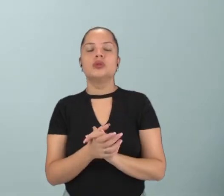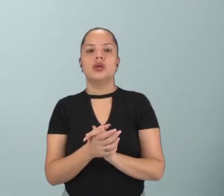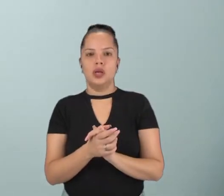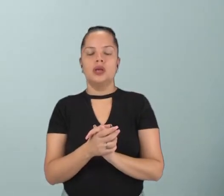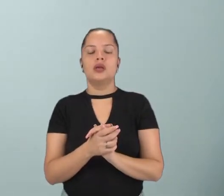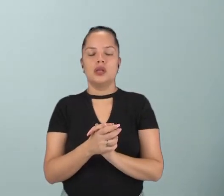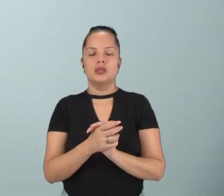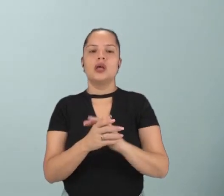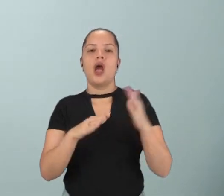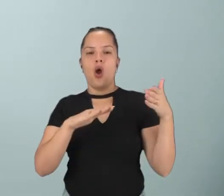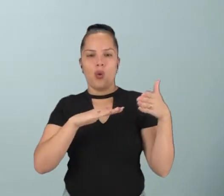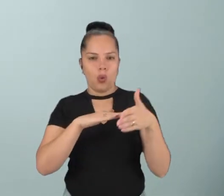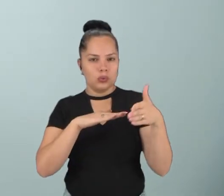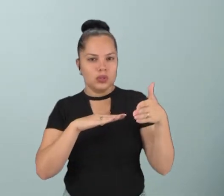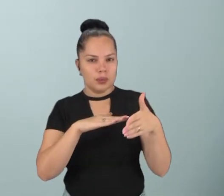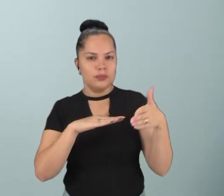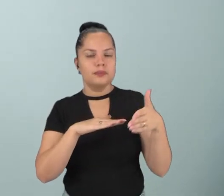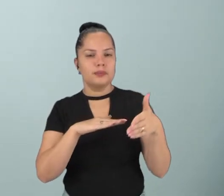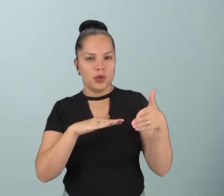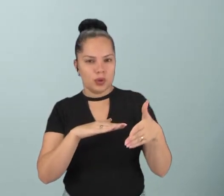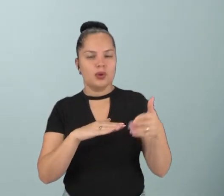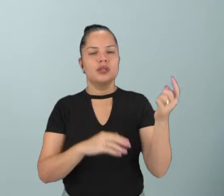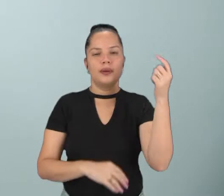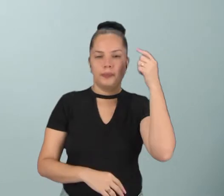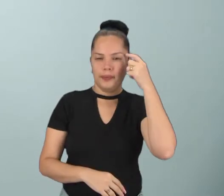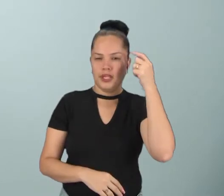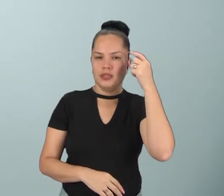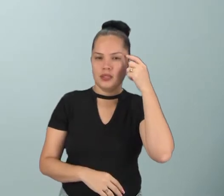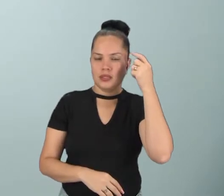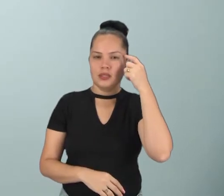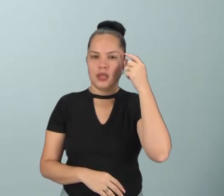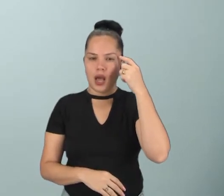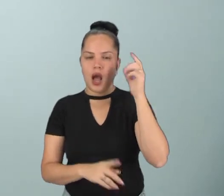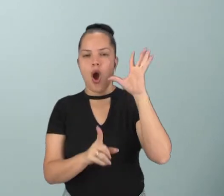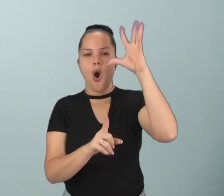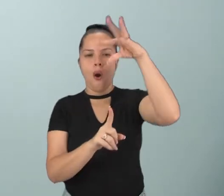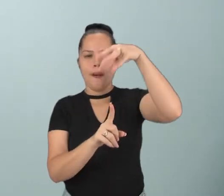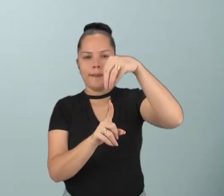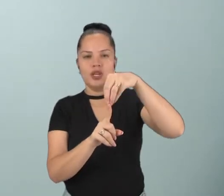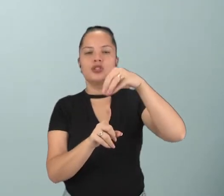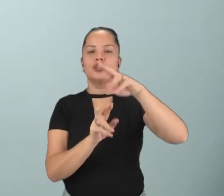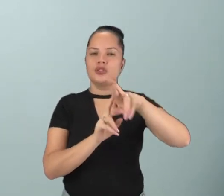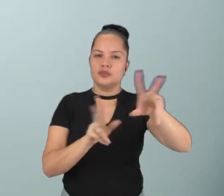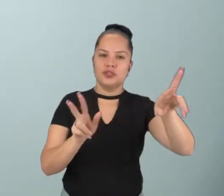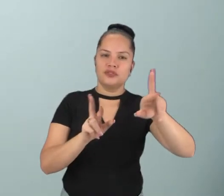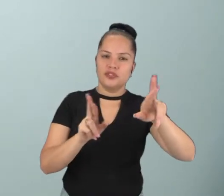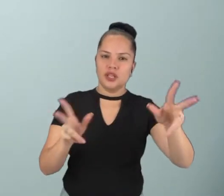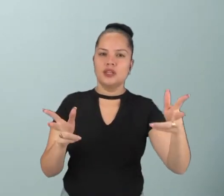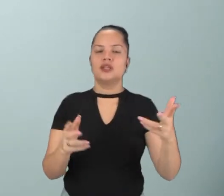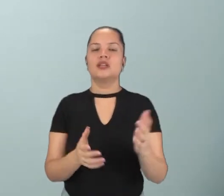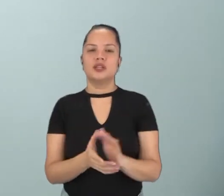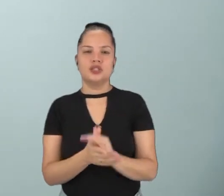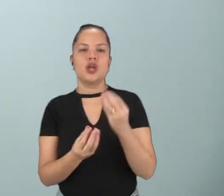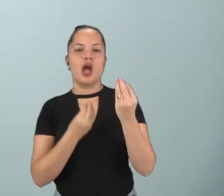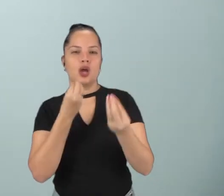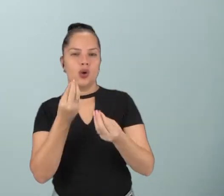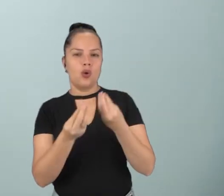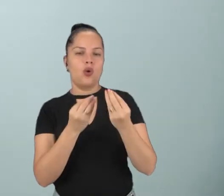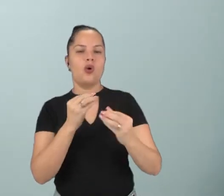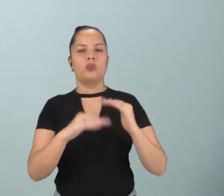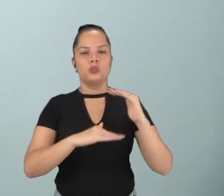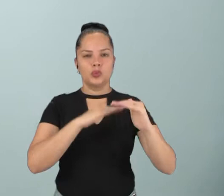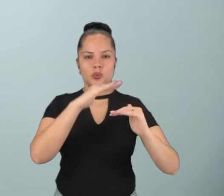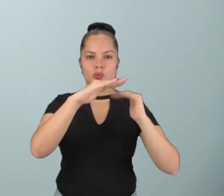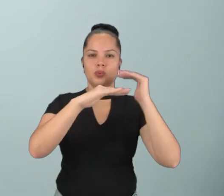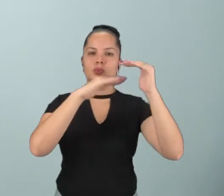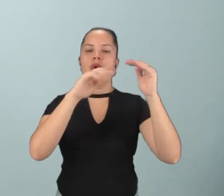obras contemporâneas. Elas vão pensar em outros objetivos, outras maneiras de se trabalhar. Então,